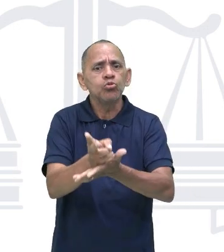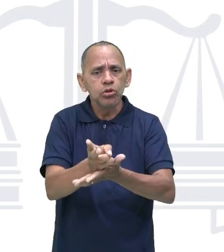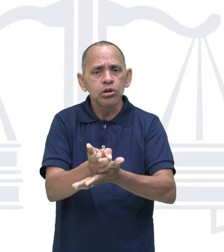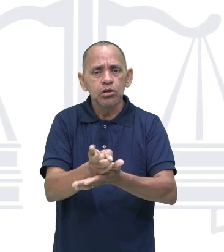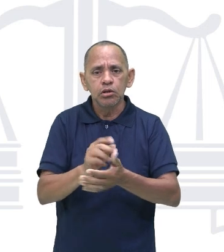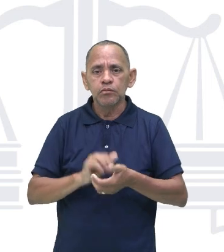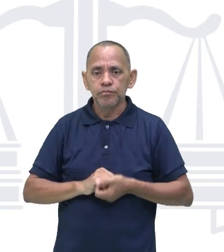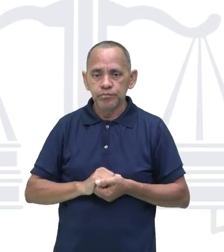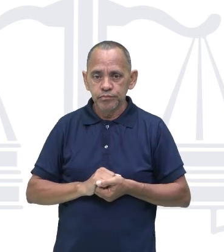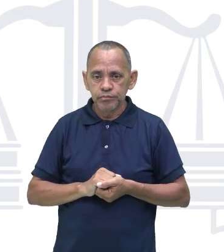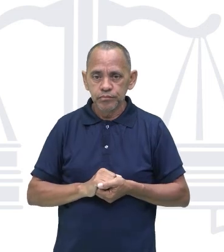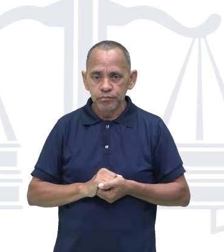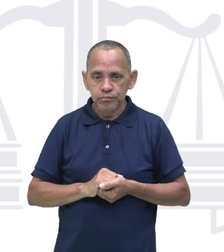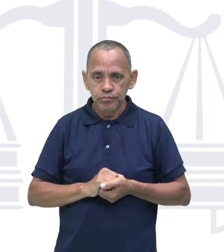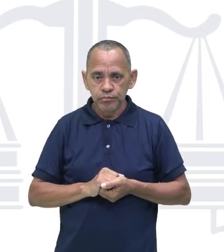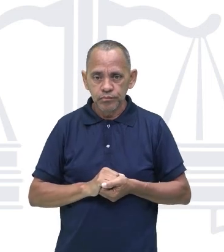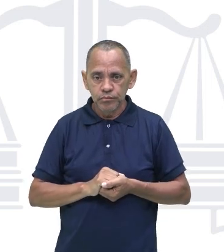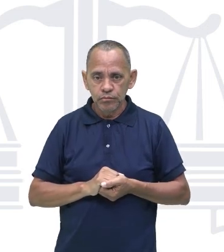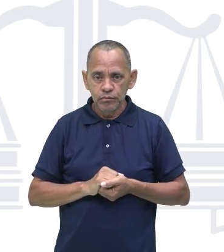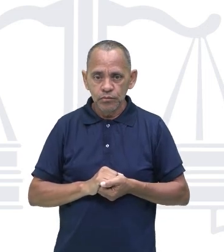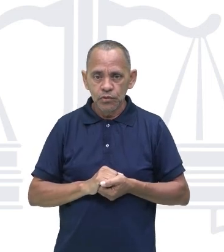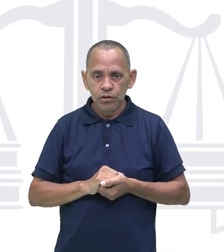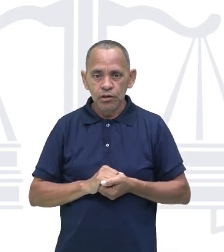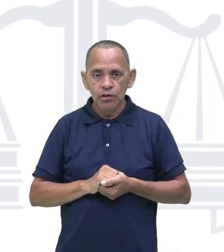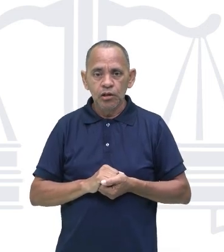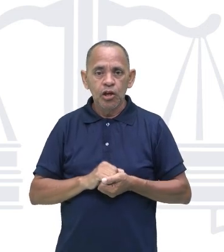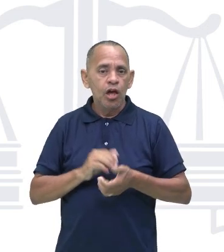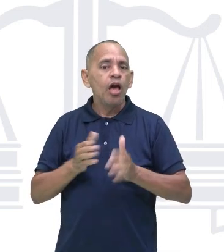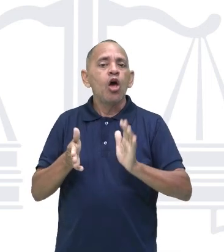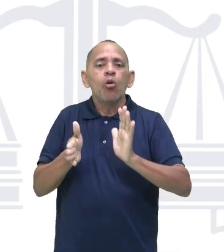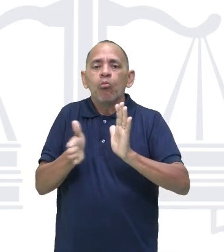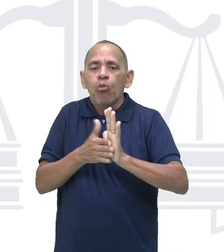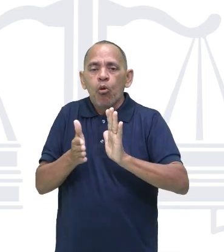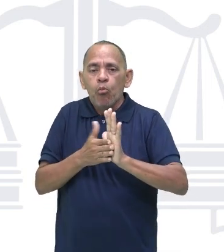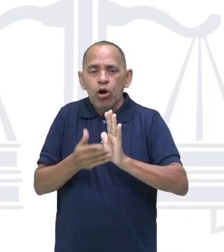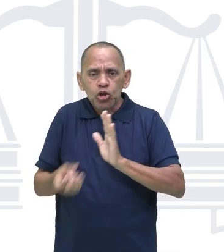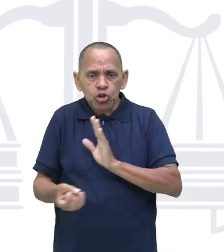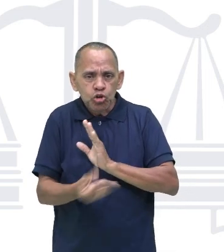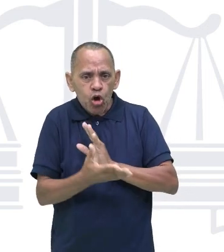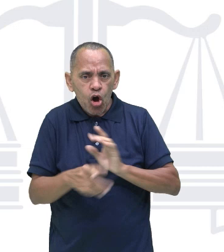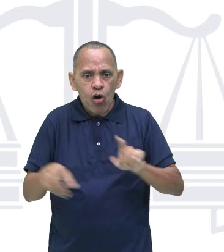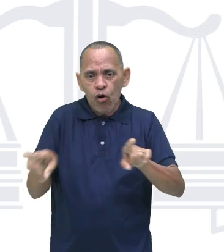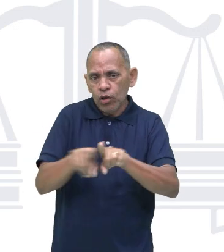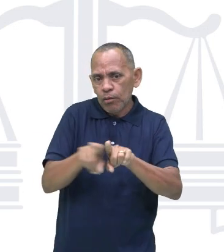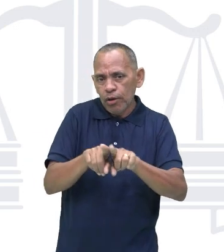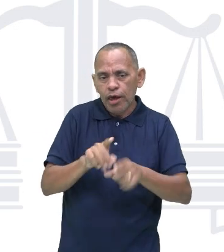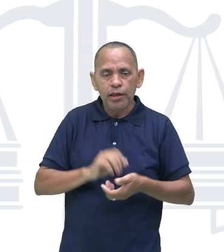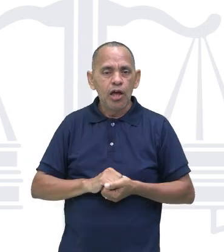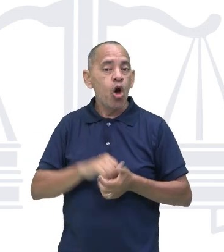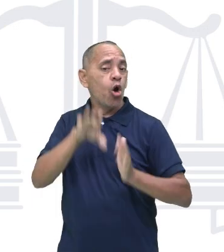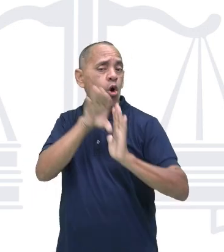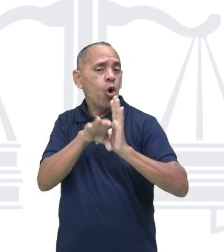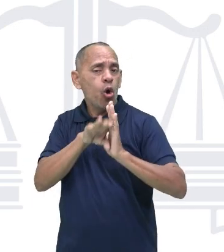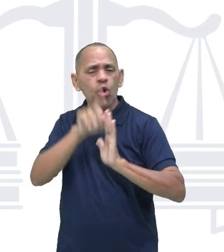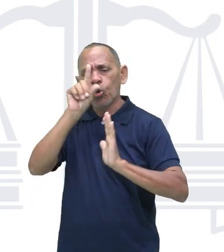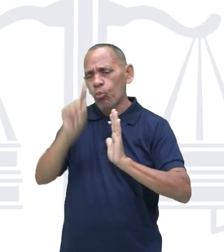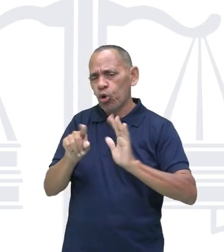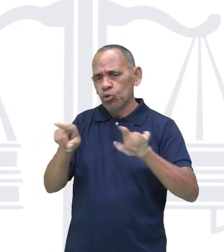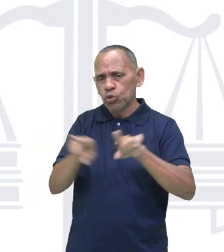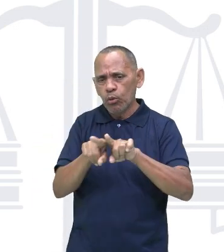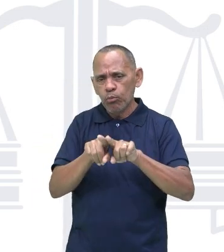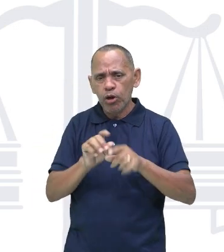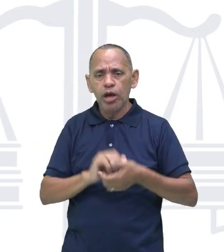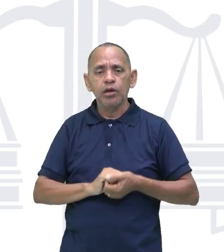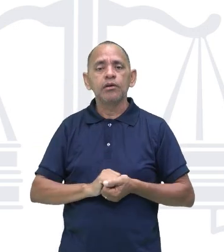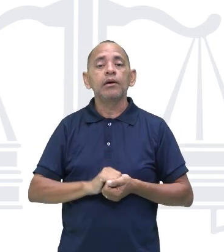bom? Nós não estamos propondo também a exclusão de habilidades ou a adoção de um currículo mínimo para a nossa rede, mas sim estamos